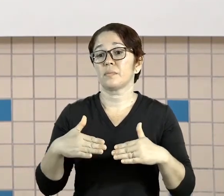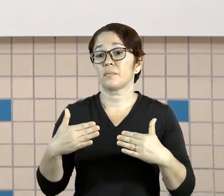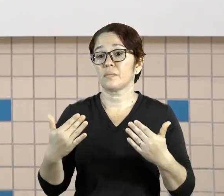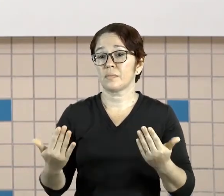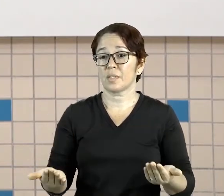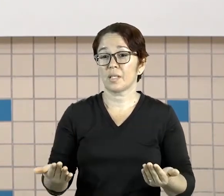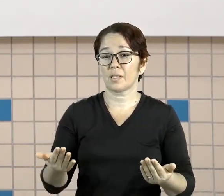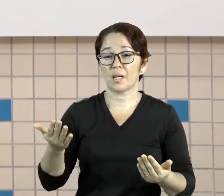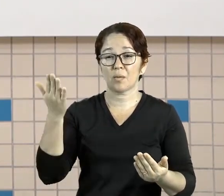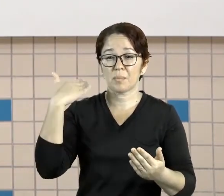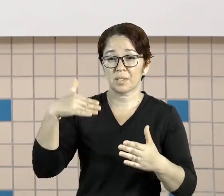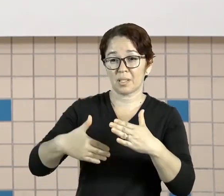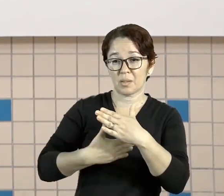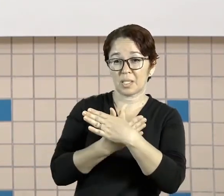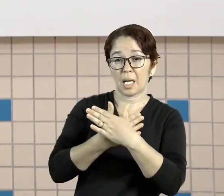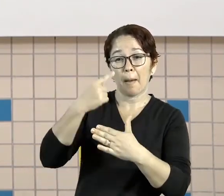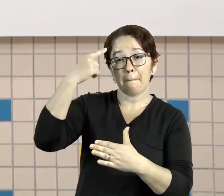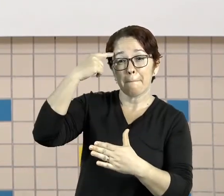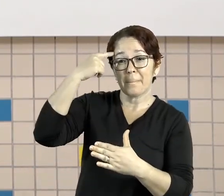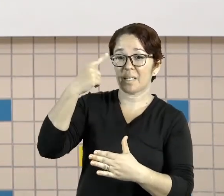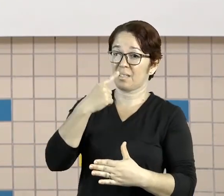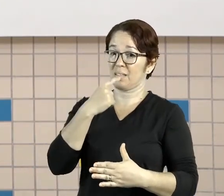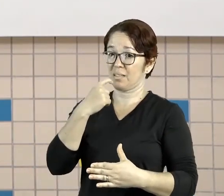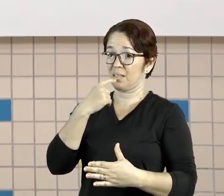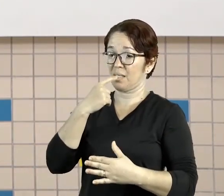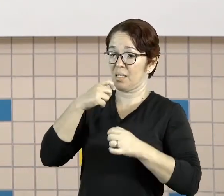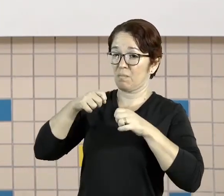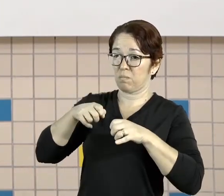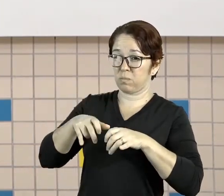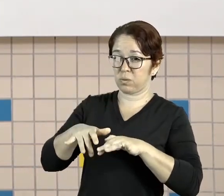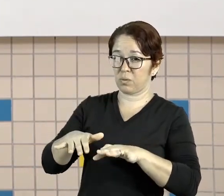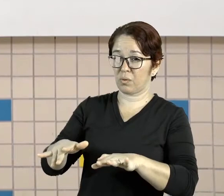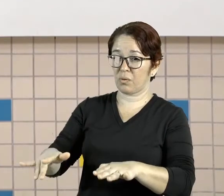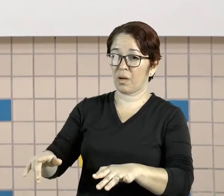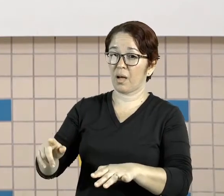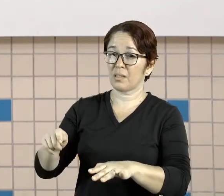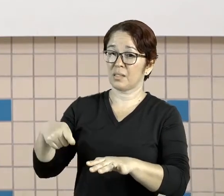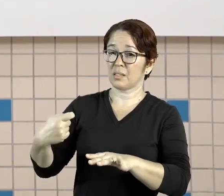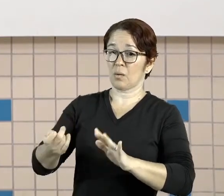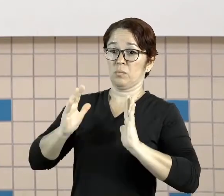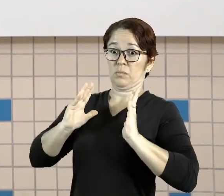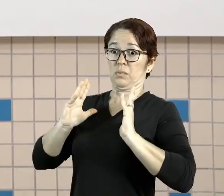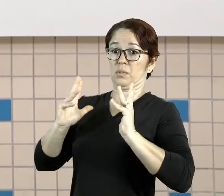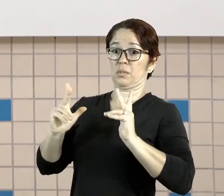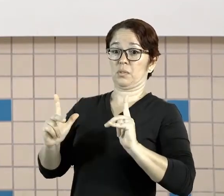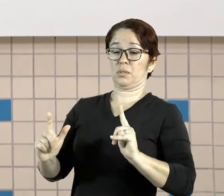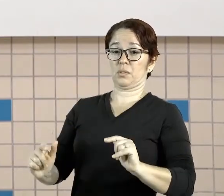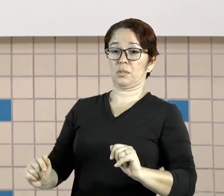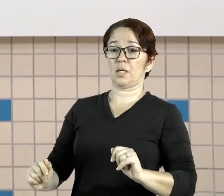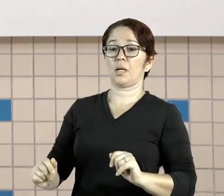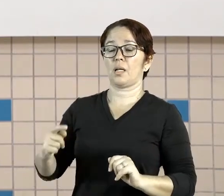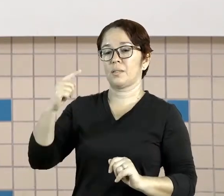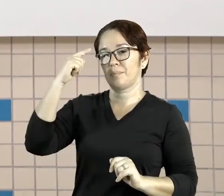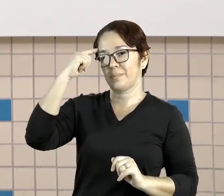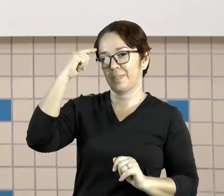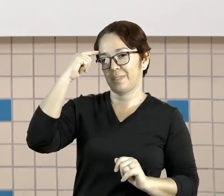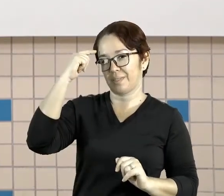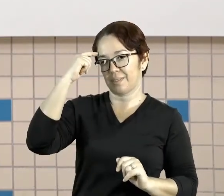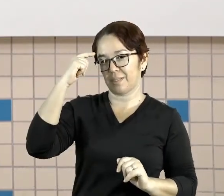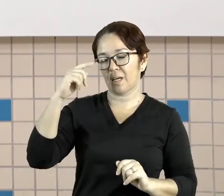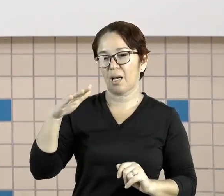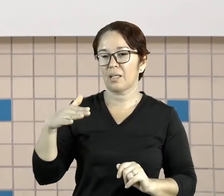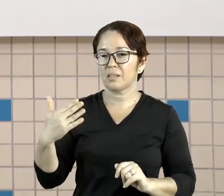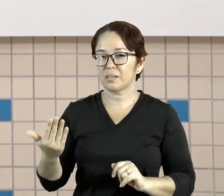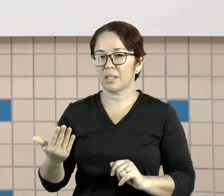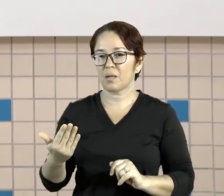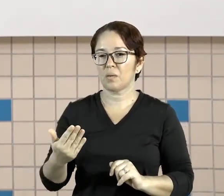sangue era algo sagrado e aquele sangue poderia, né, ajudar na questão do cultivo dos seus